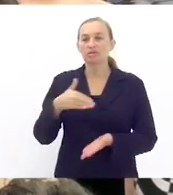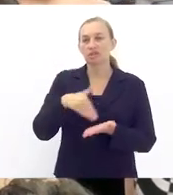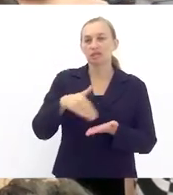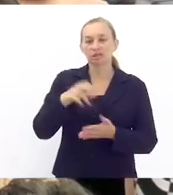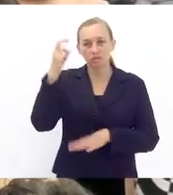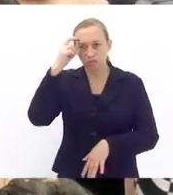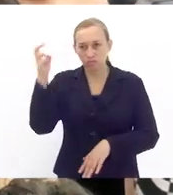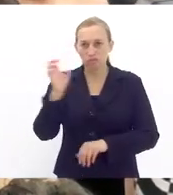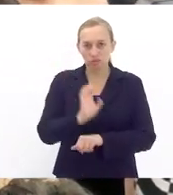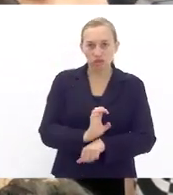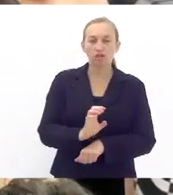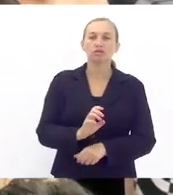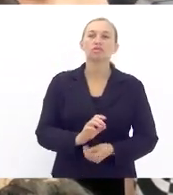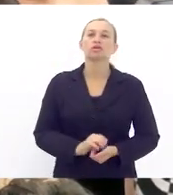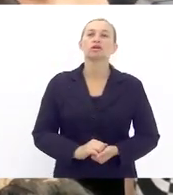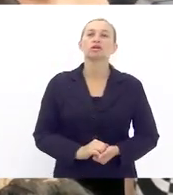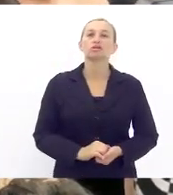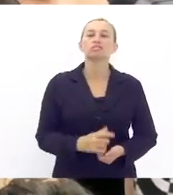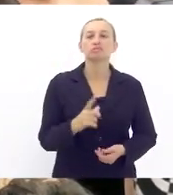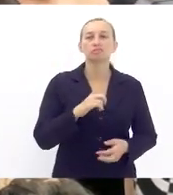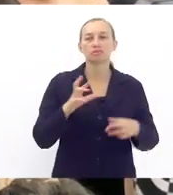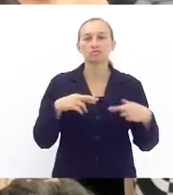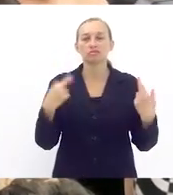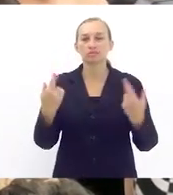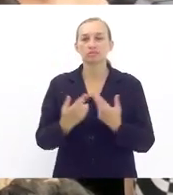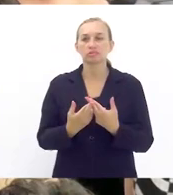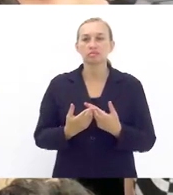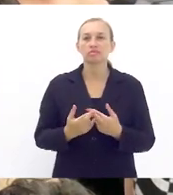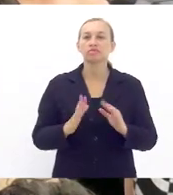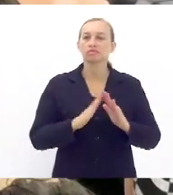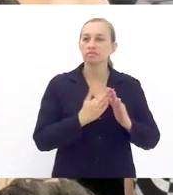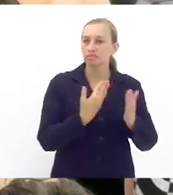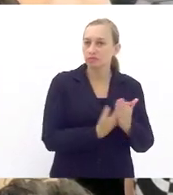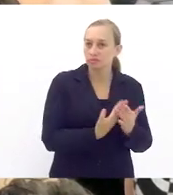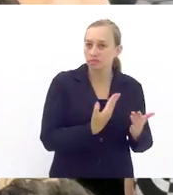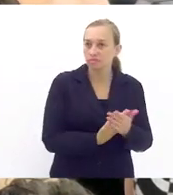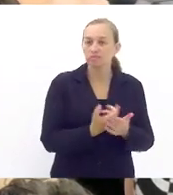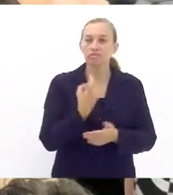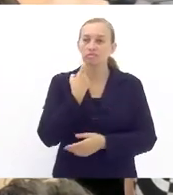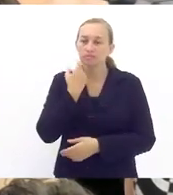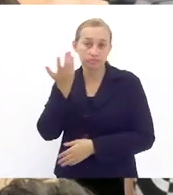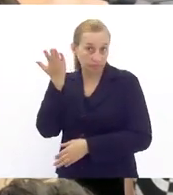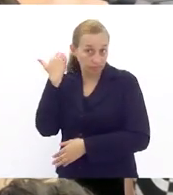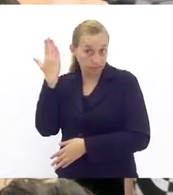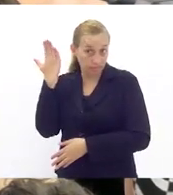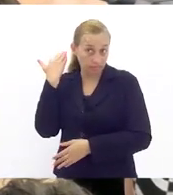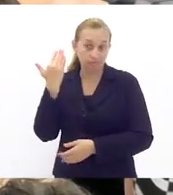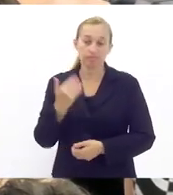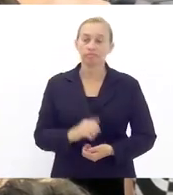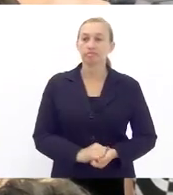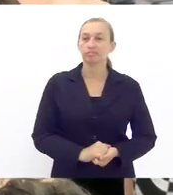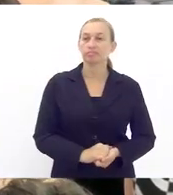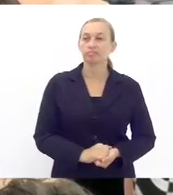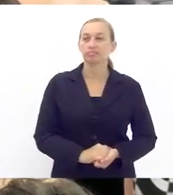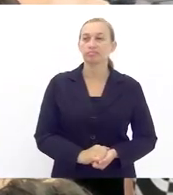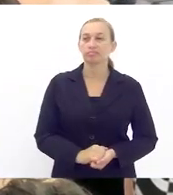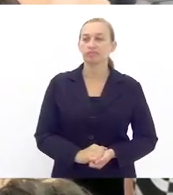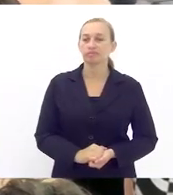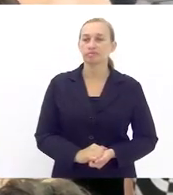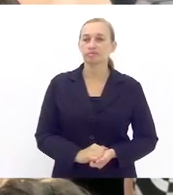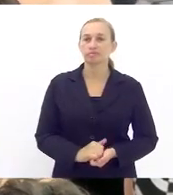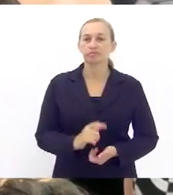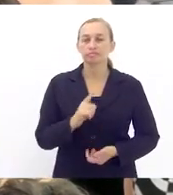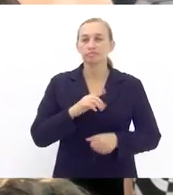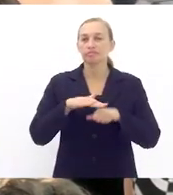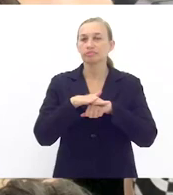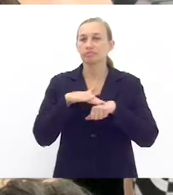Cultura do Estado a gente esteve em reunião com a comunidade escolar na sexta-feira passada onde a gente teve